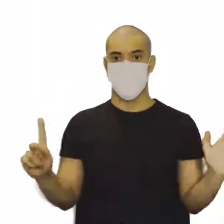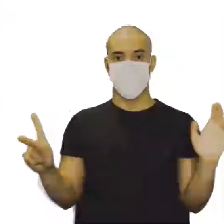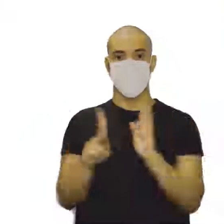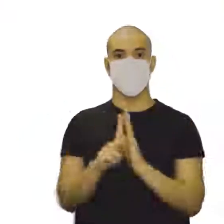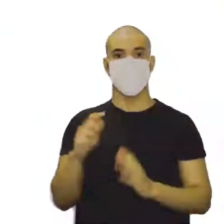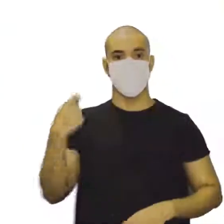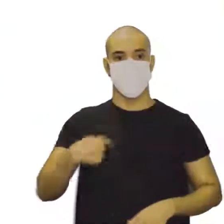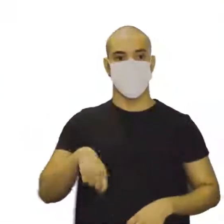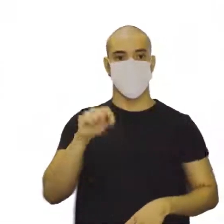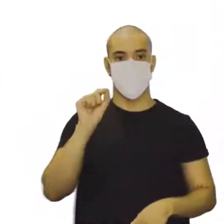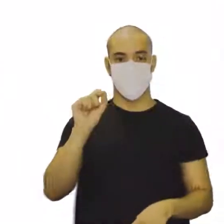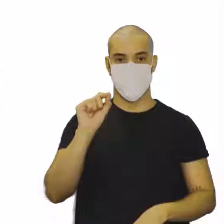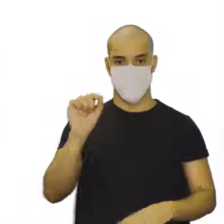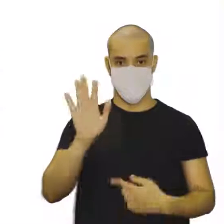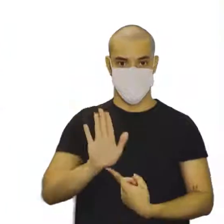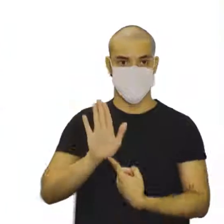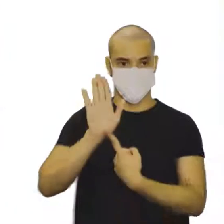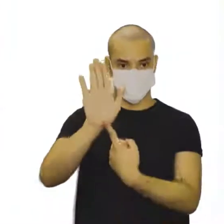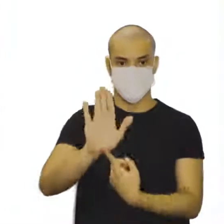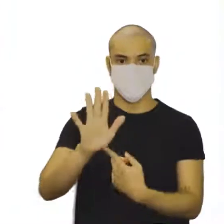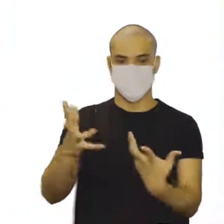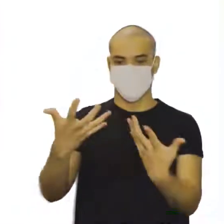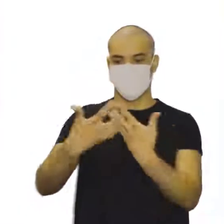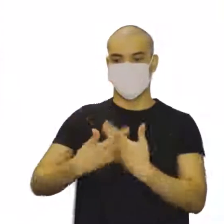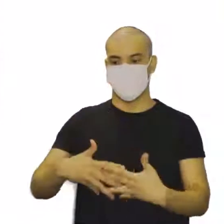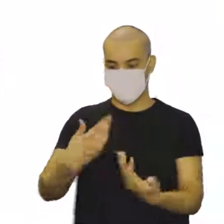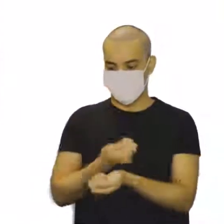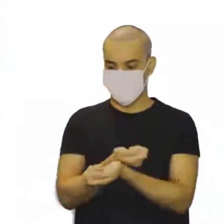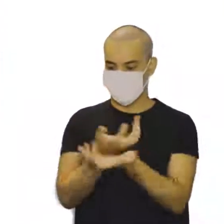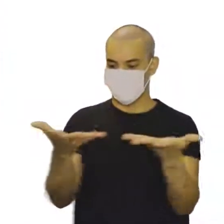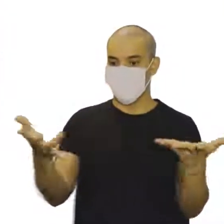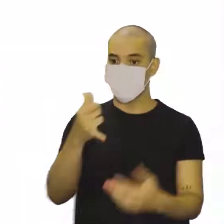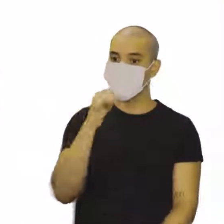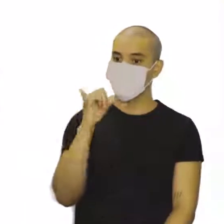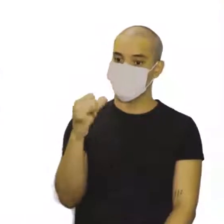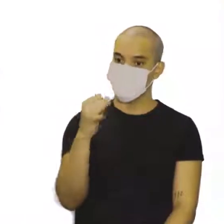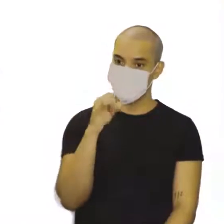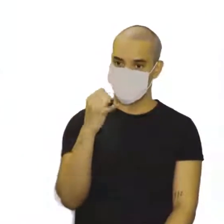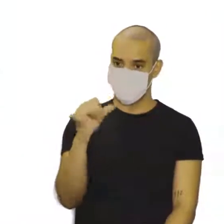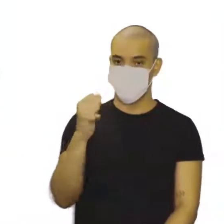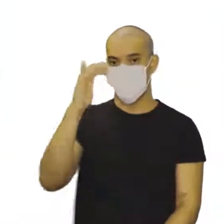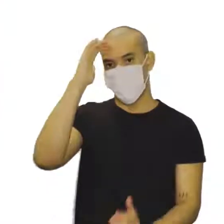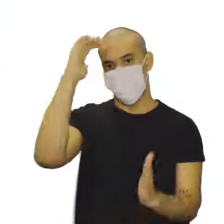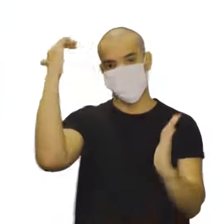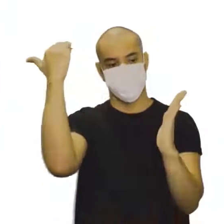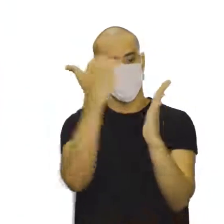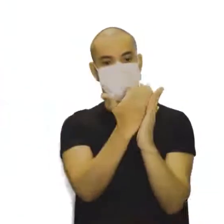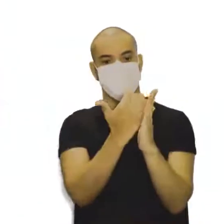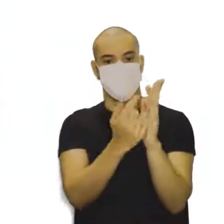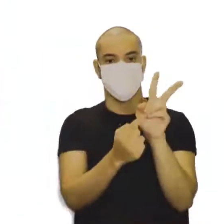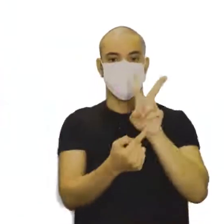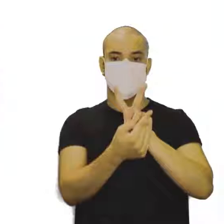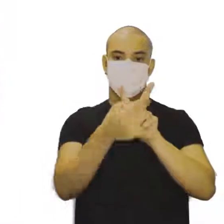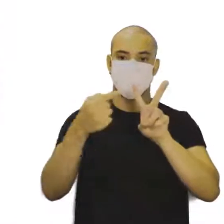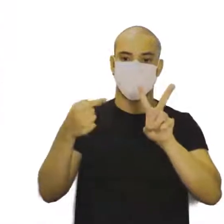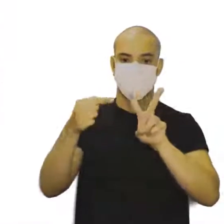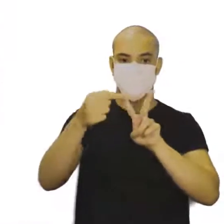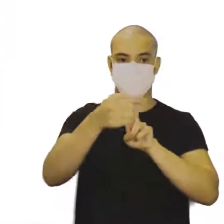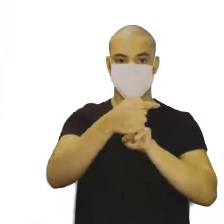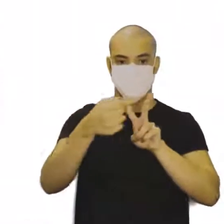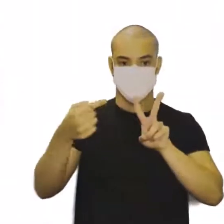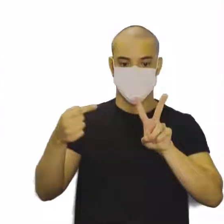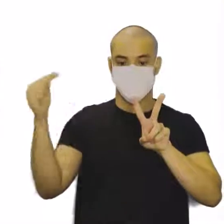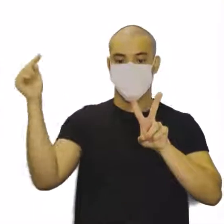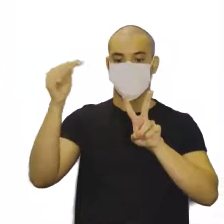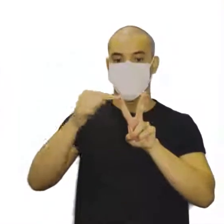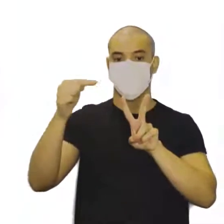deve ser projetado e operado para entregar esta energia obedecendo dois requisitos